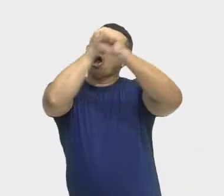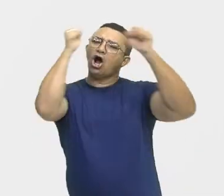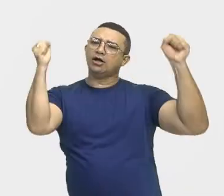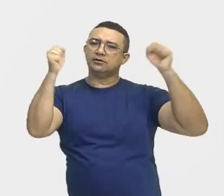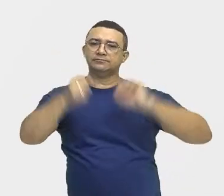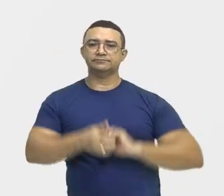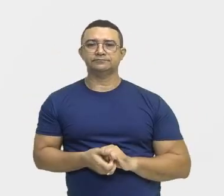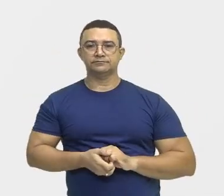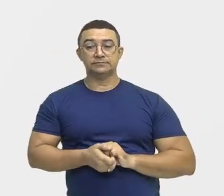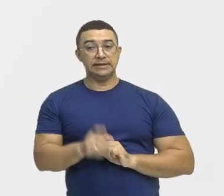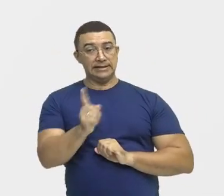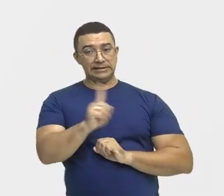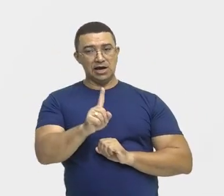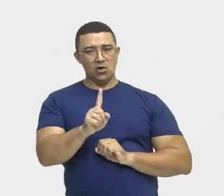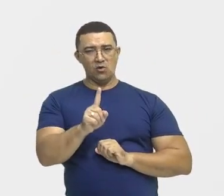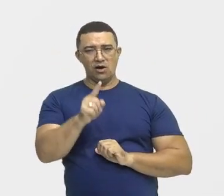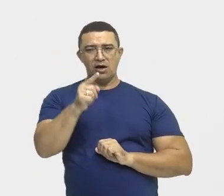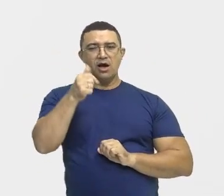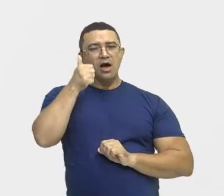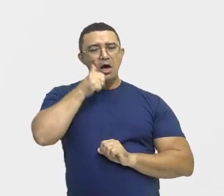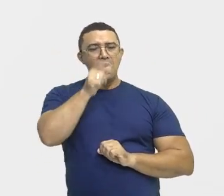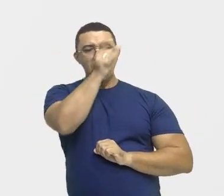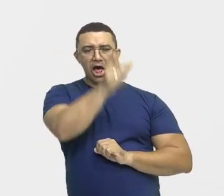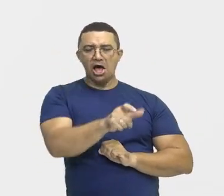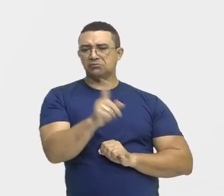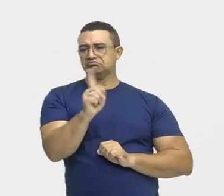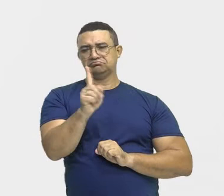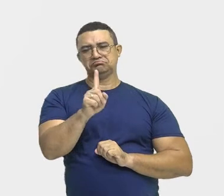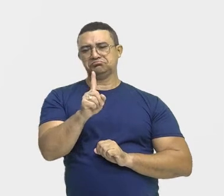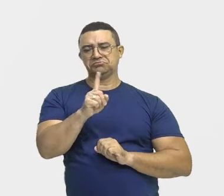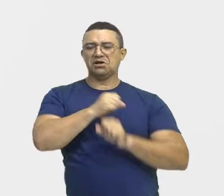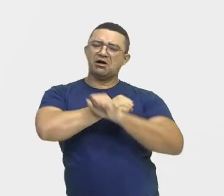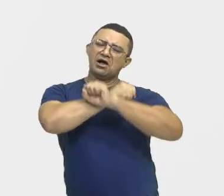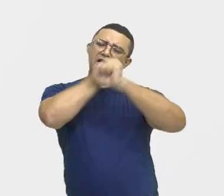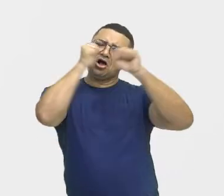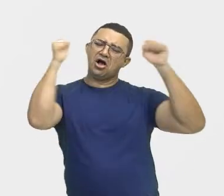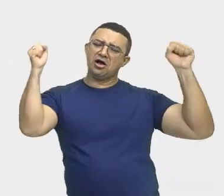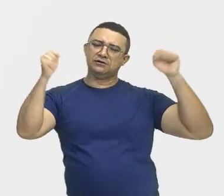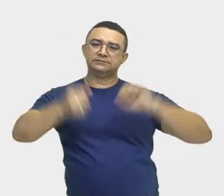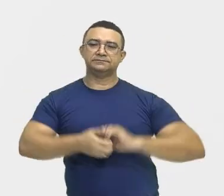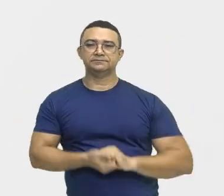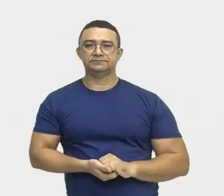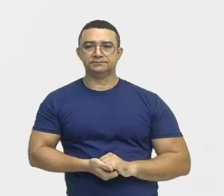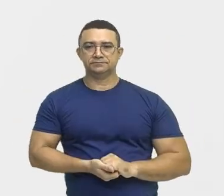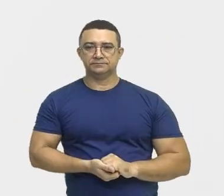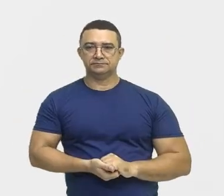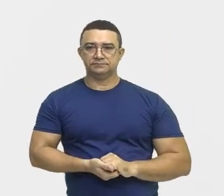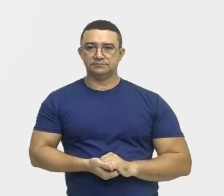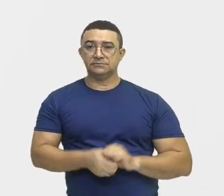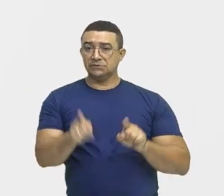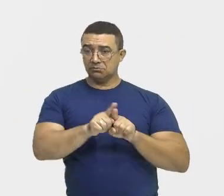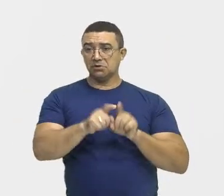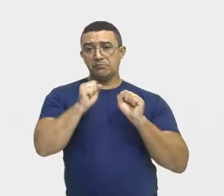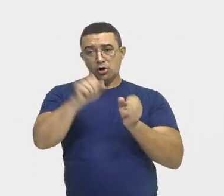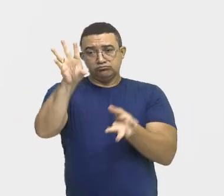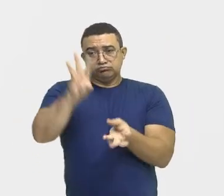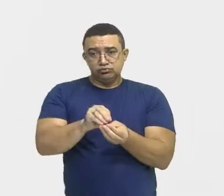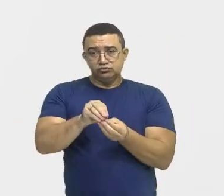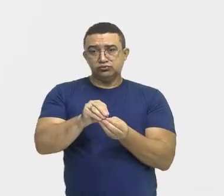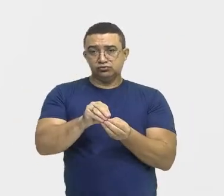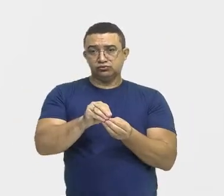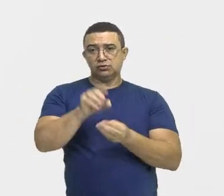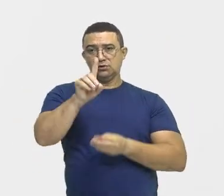no, she doesn't. Não, ela não acorda. Reitero, né, que pode ser a forma não abreviada, does not